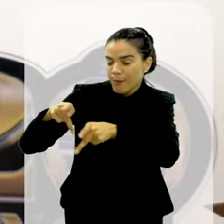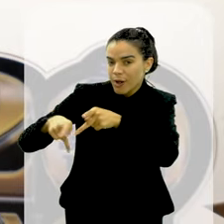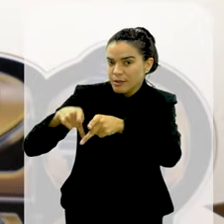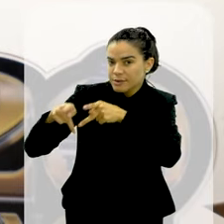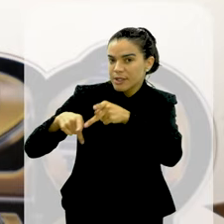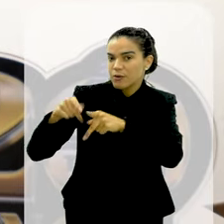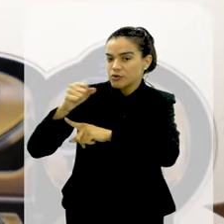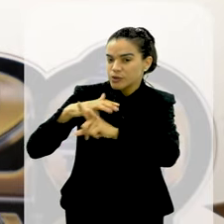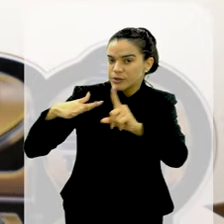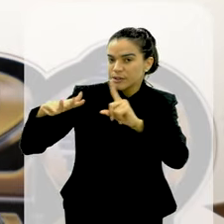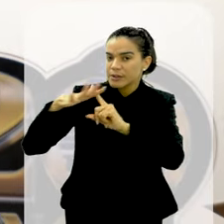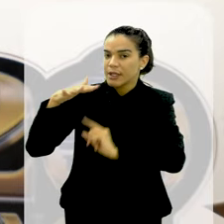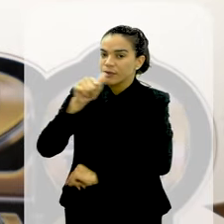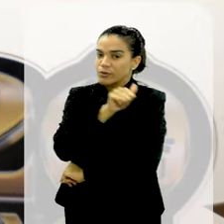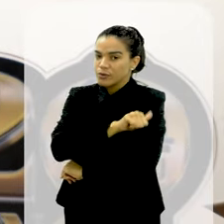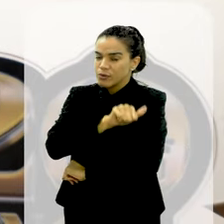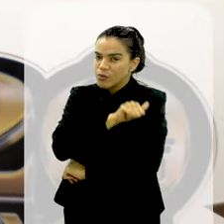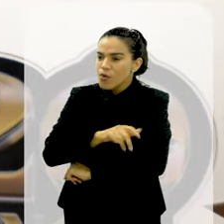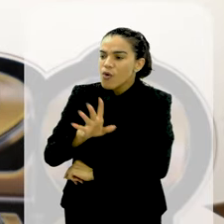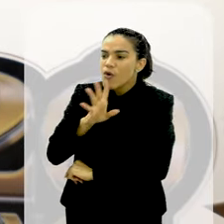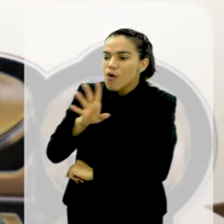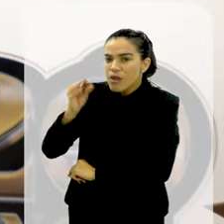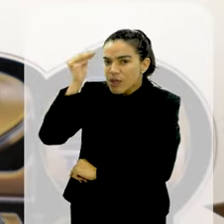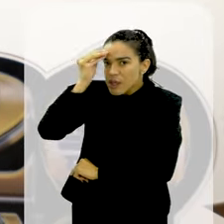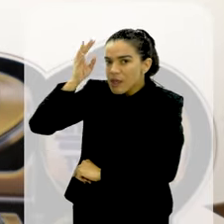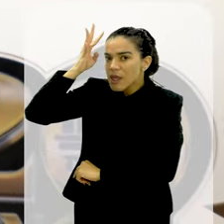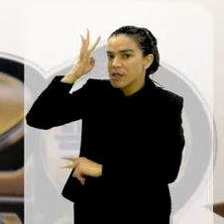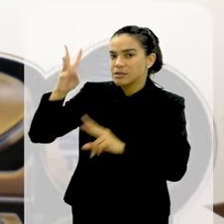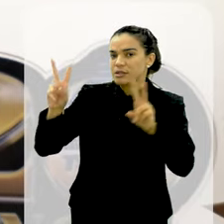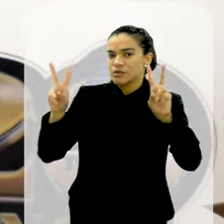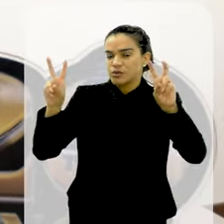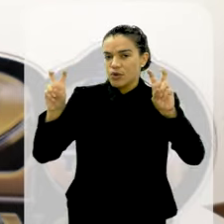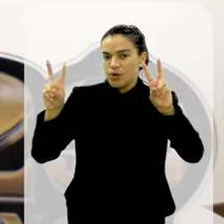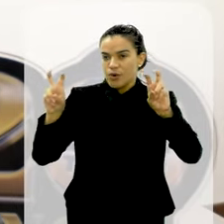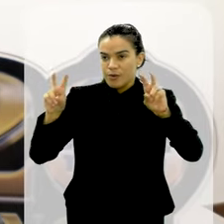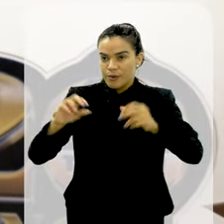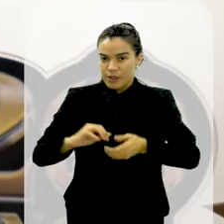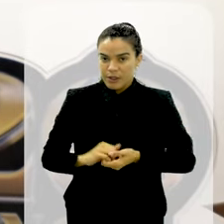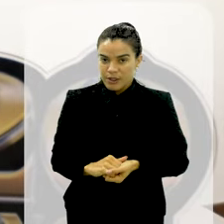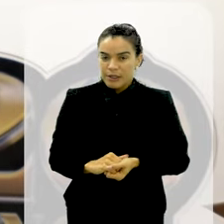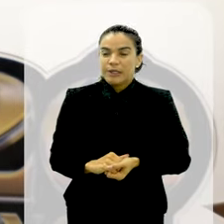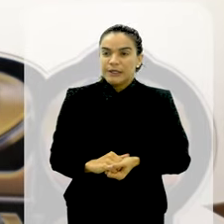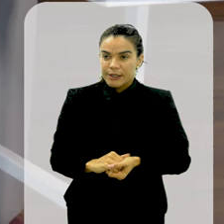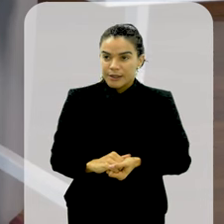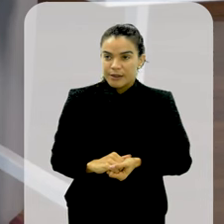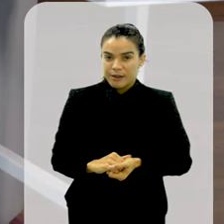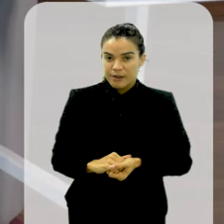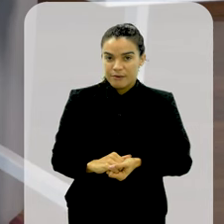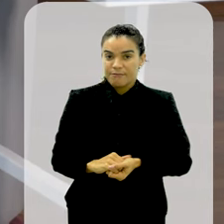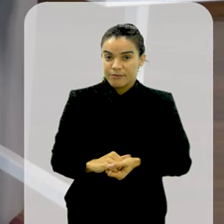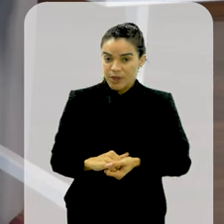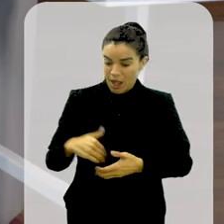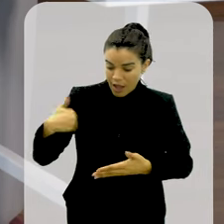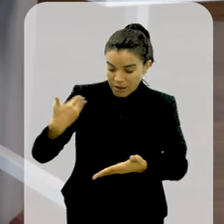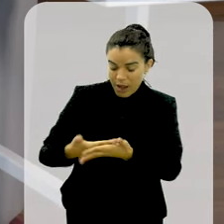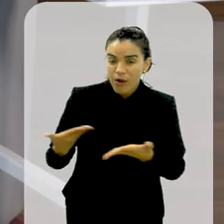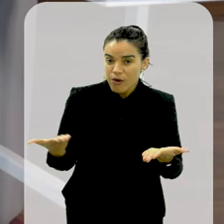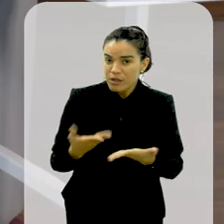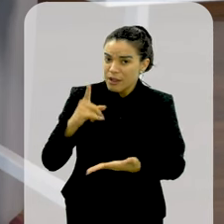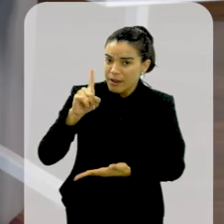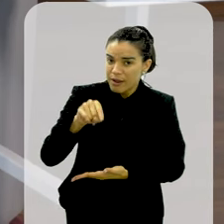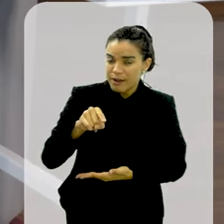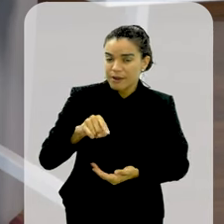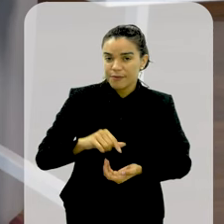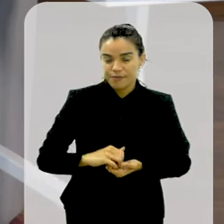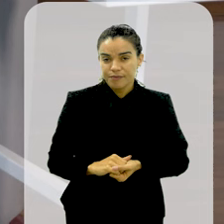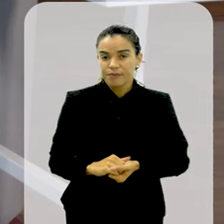o morador do Rio de Janeiro, conheça a maior festa popular do mundo, que ainda é. Ainda é.